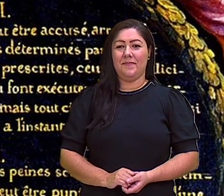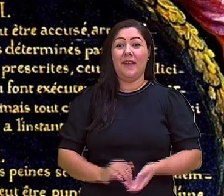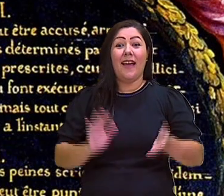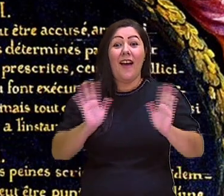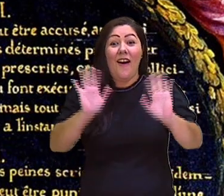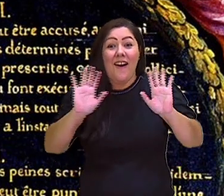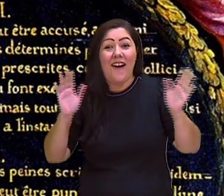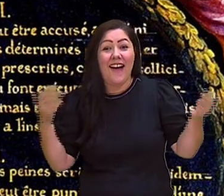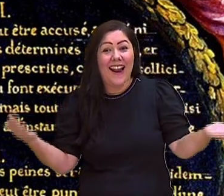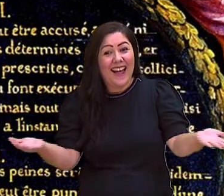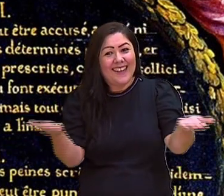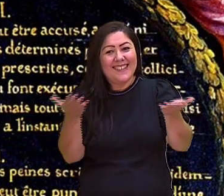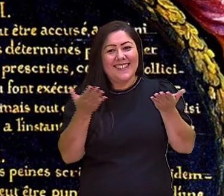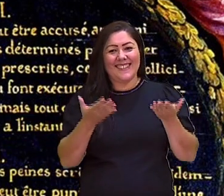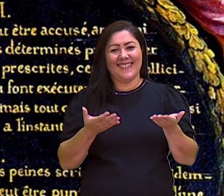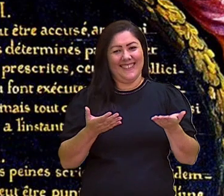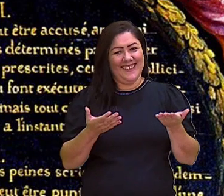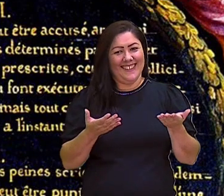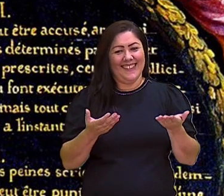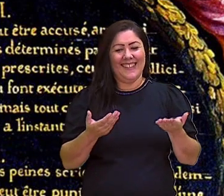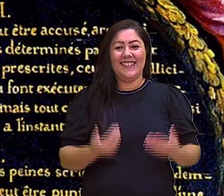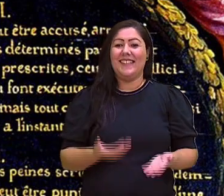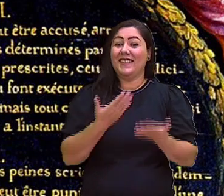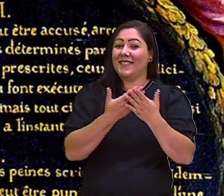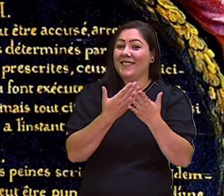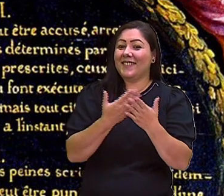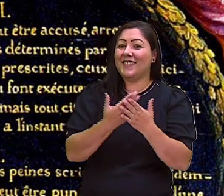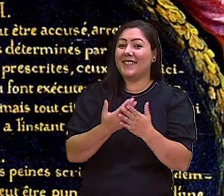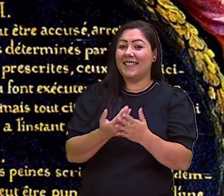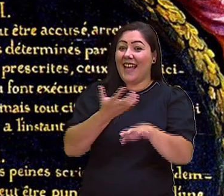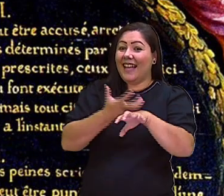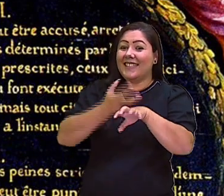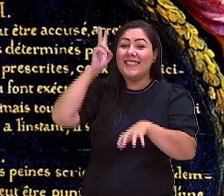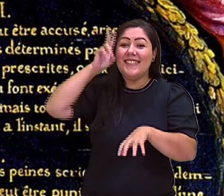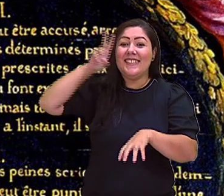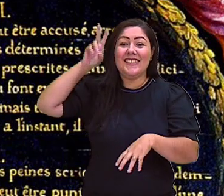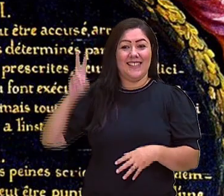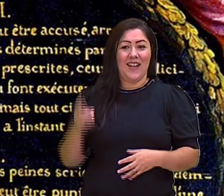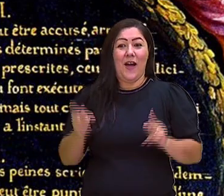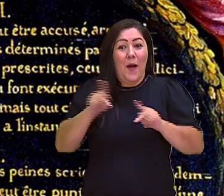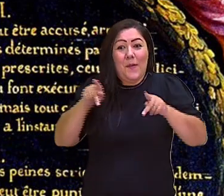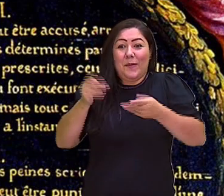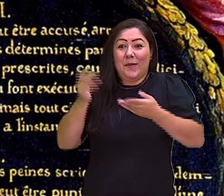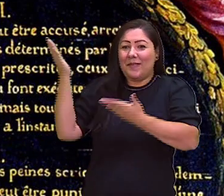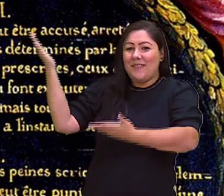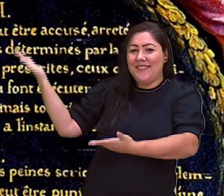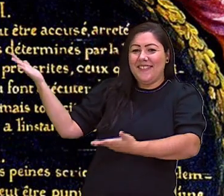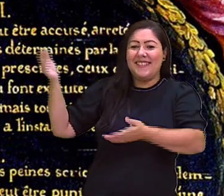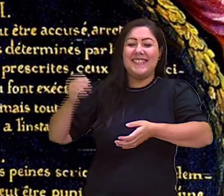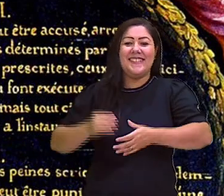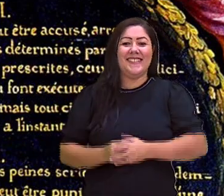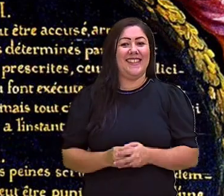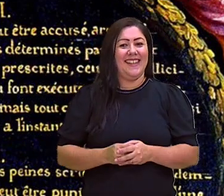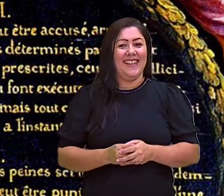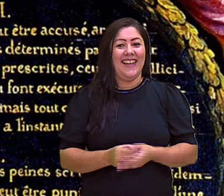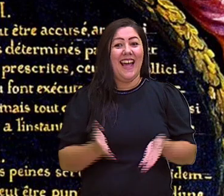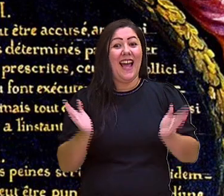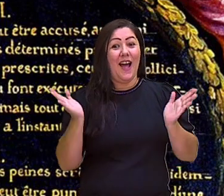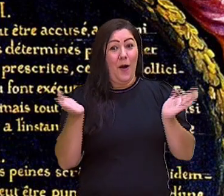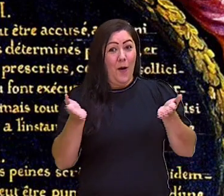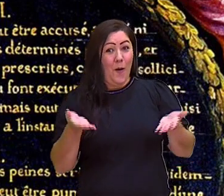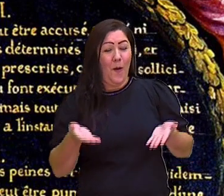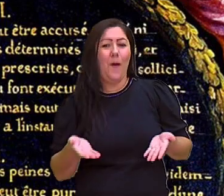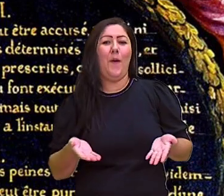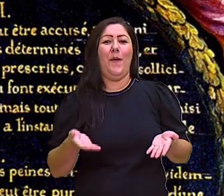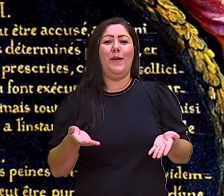Estudantes, bem-vindos a mais uma aula de História. Sou Jorge Joel, seu professor. A aula de hoje vai